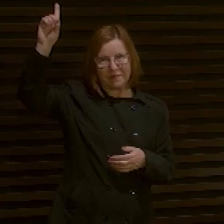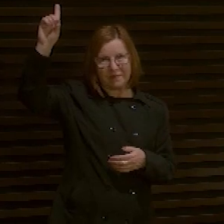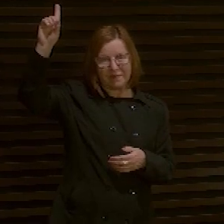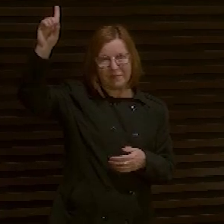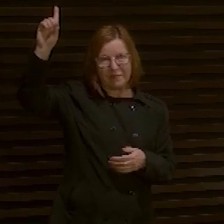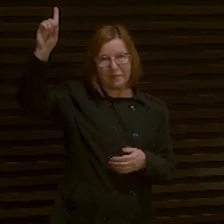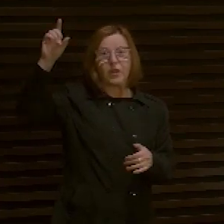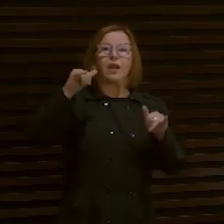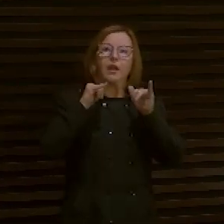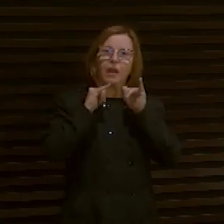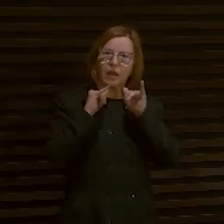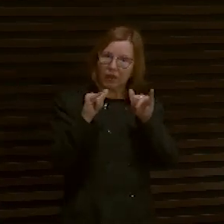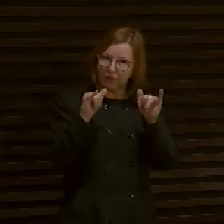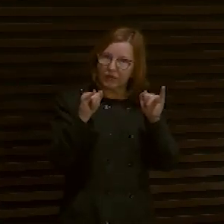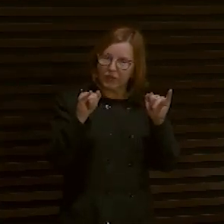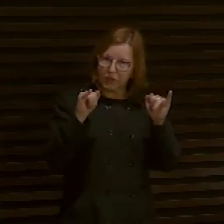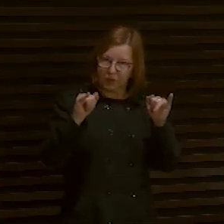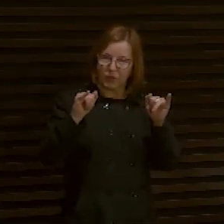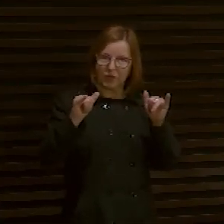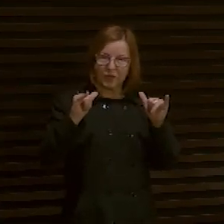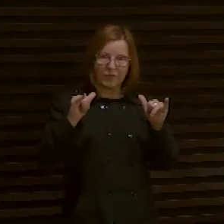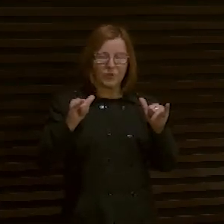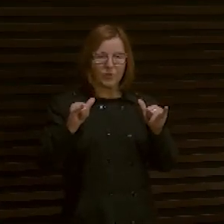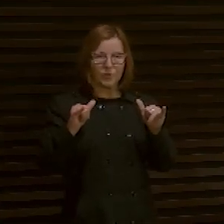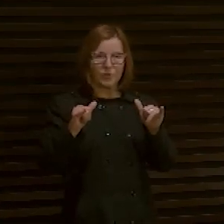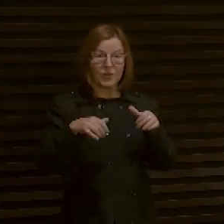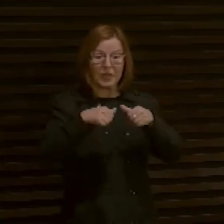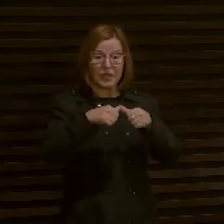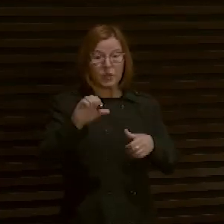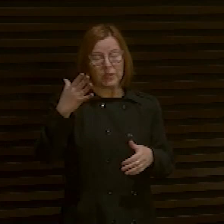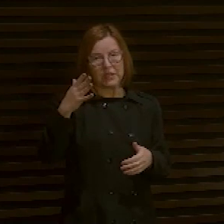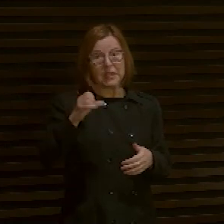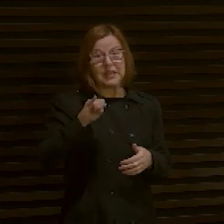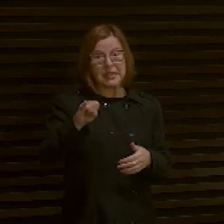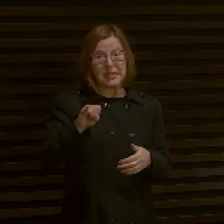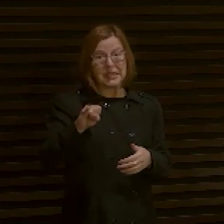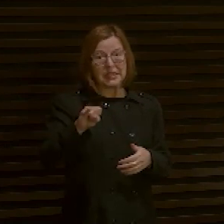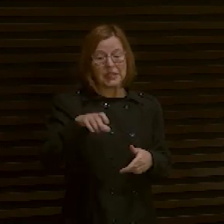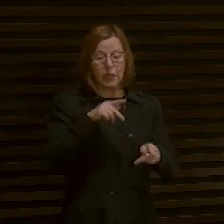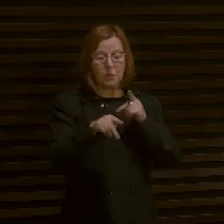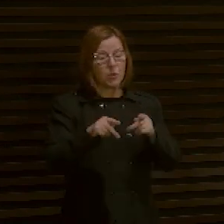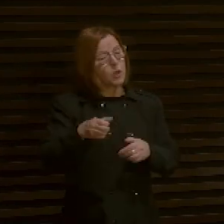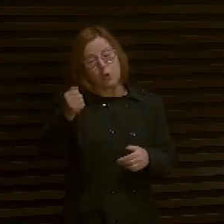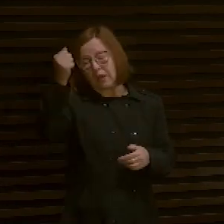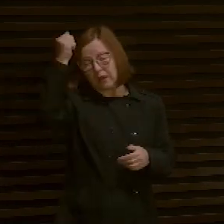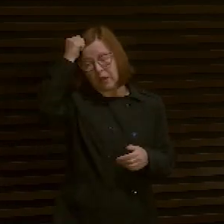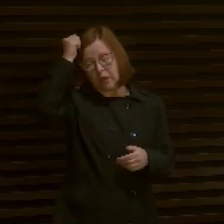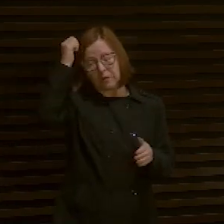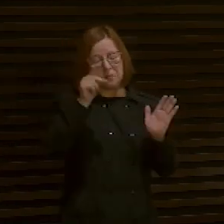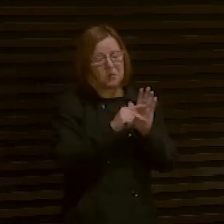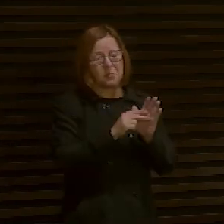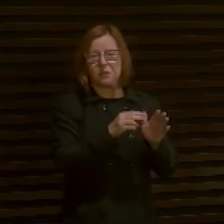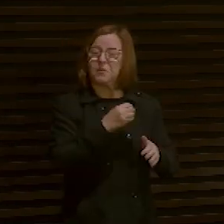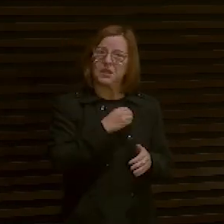Ele avisou que esse extremo iria chegar se o povo não se arrependesse de seus pecados e se voltasse